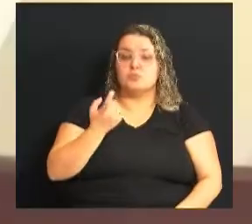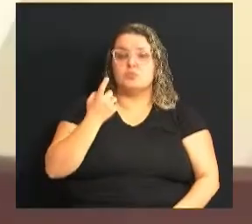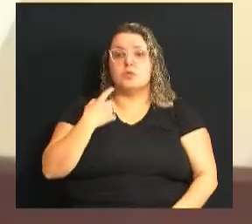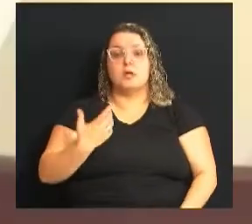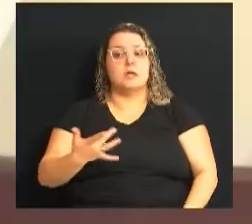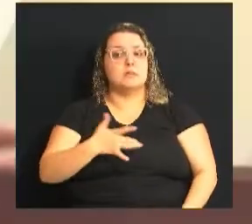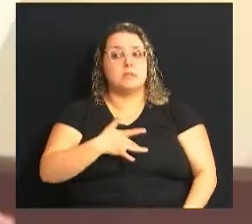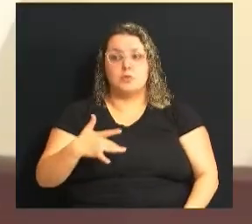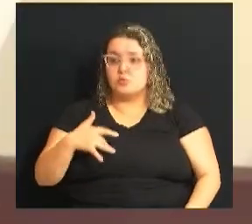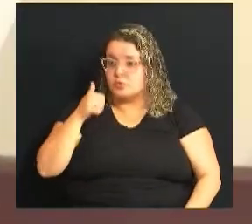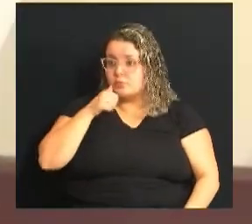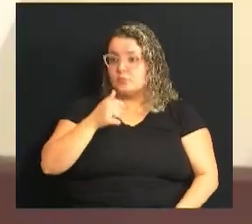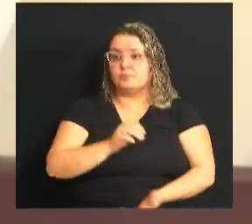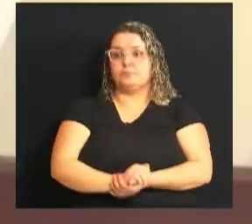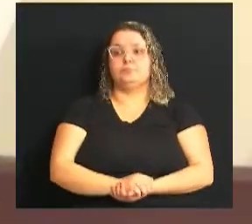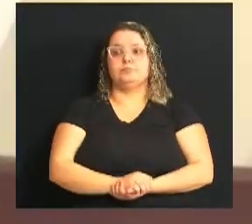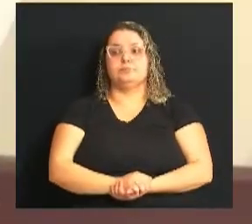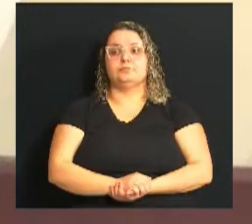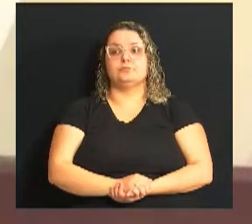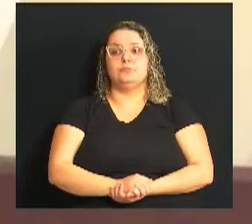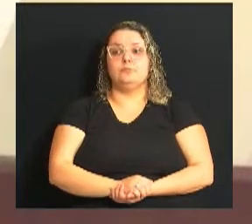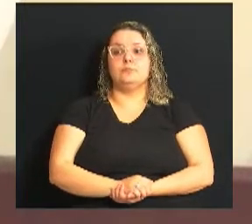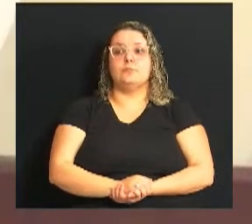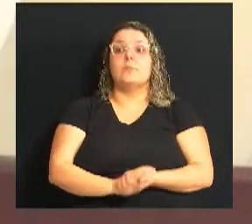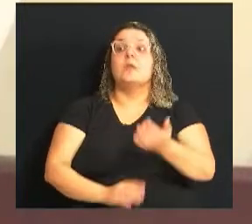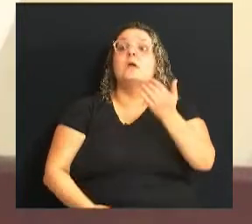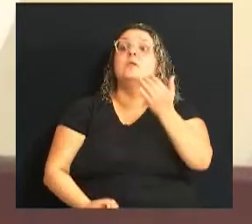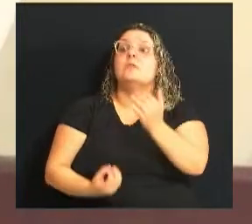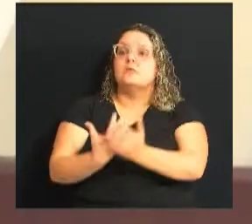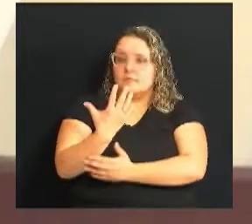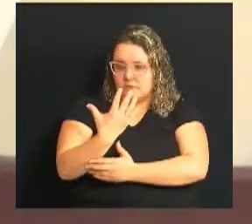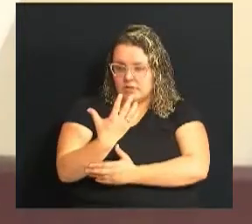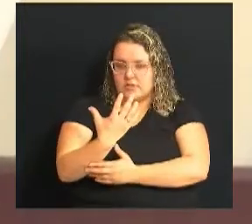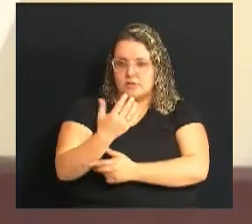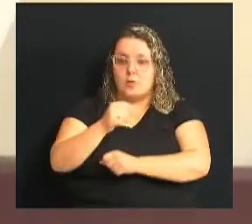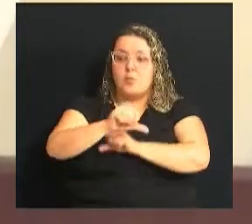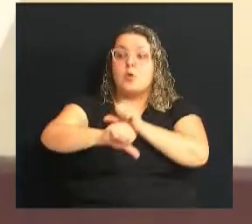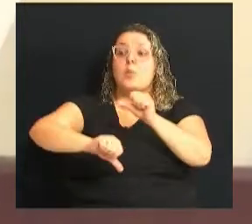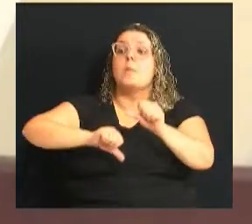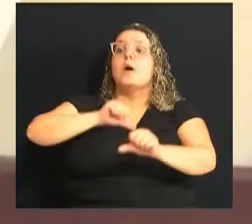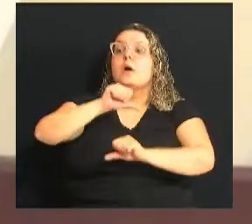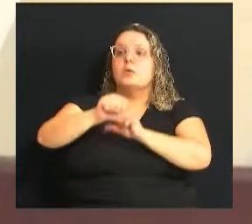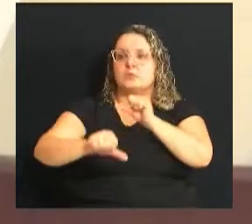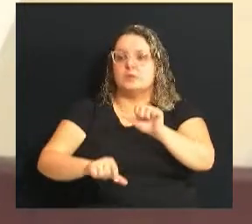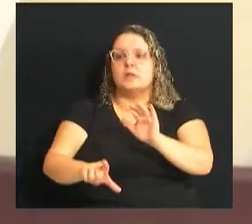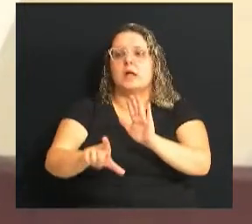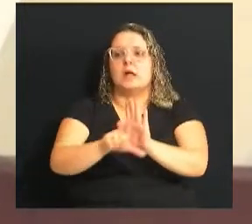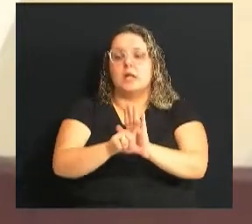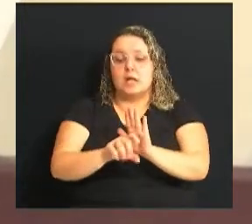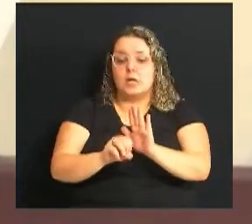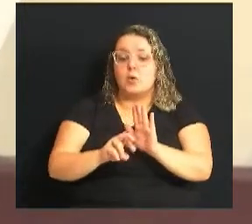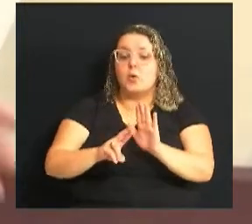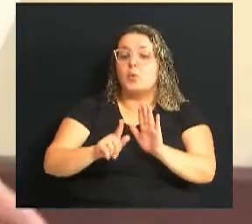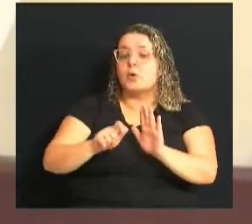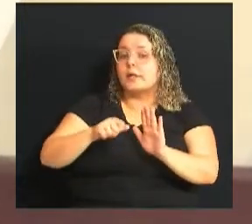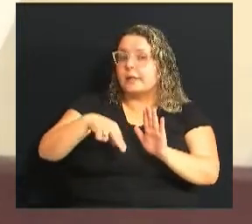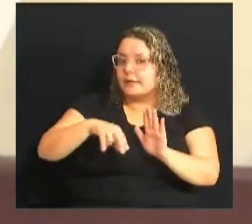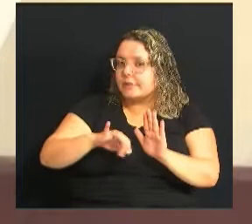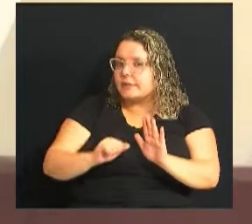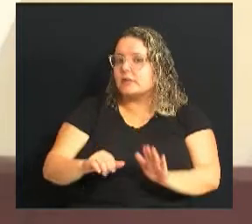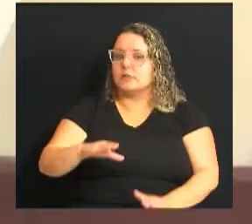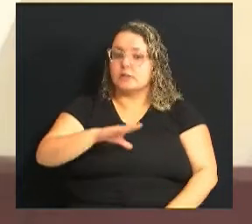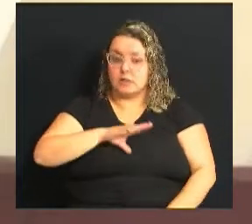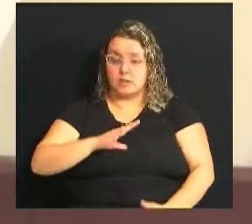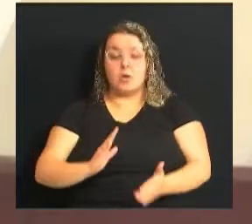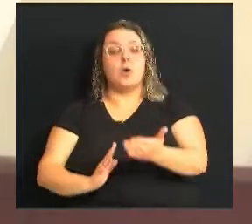mulher. O dispositivo foi criado por uma alteração na lei orgânica do município, aprovada